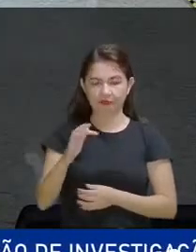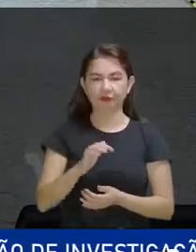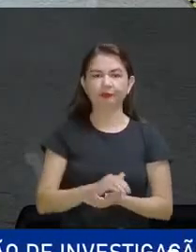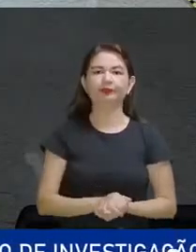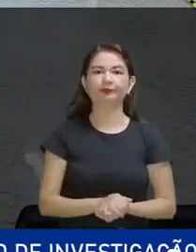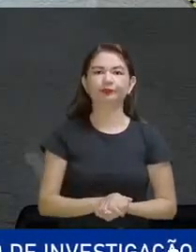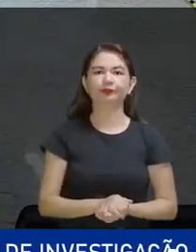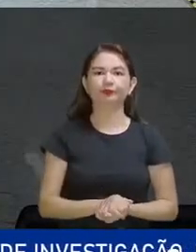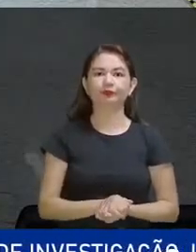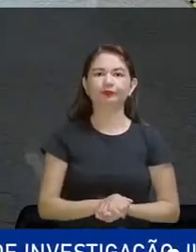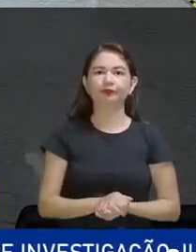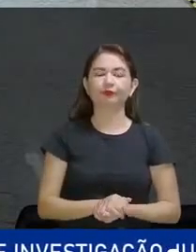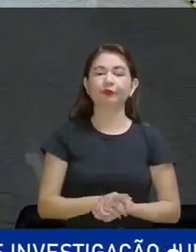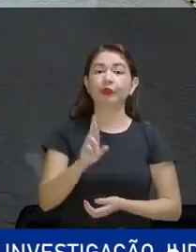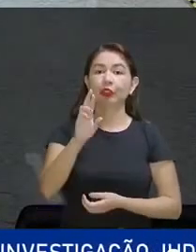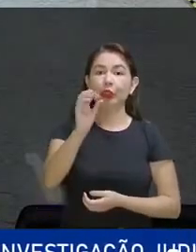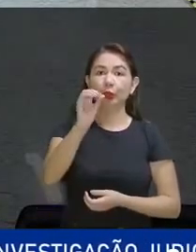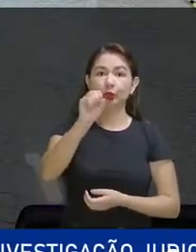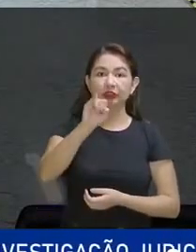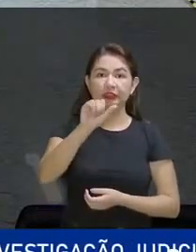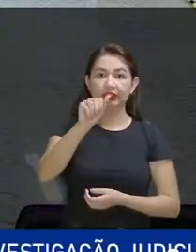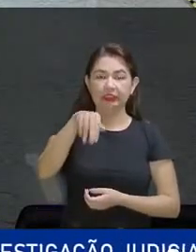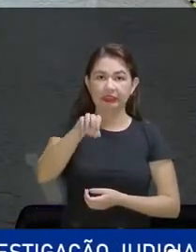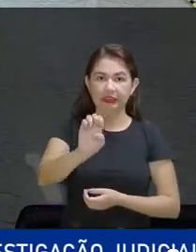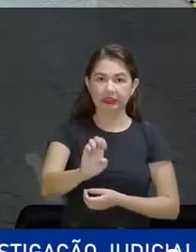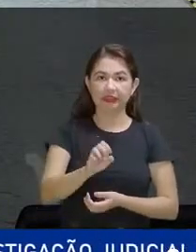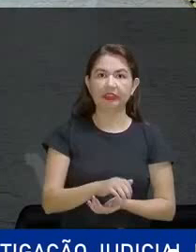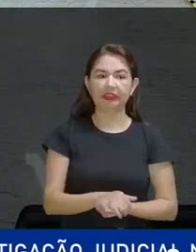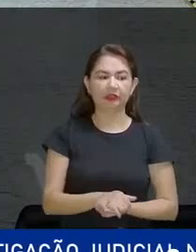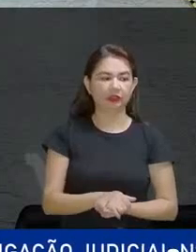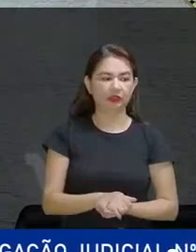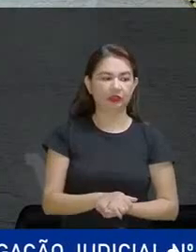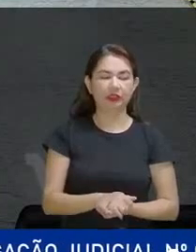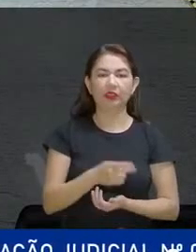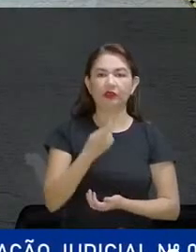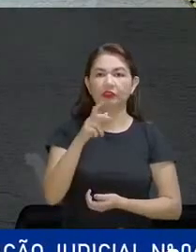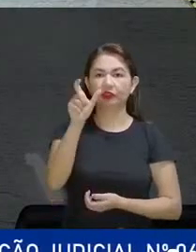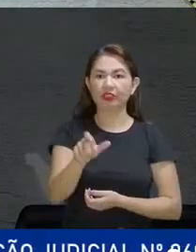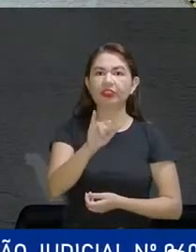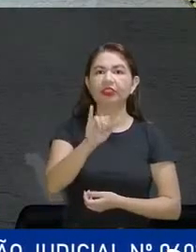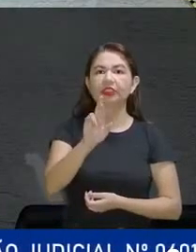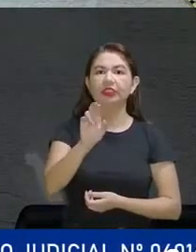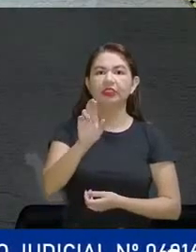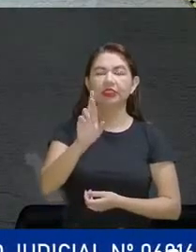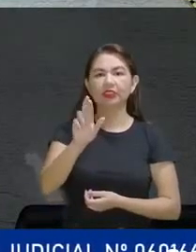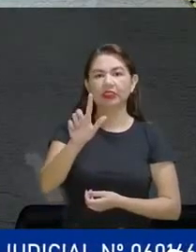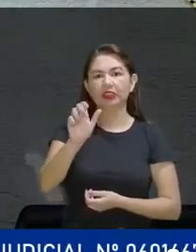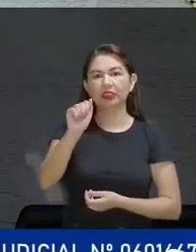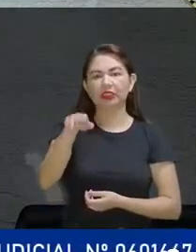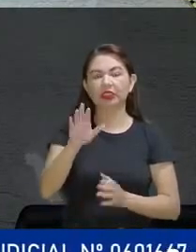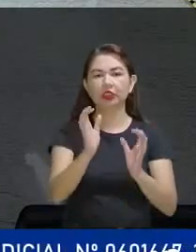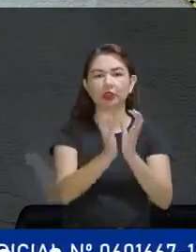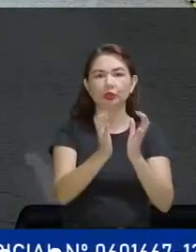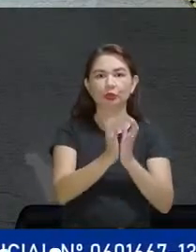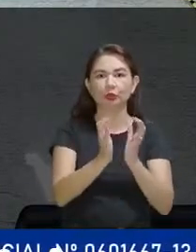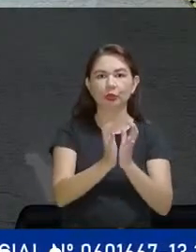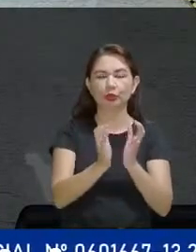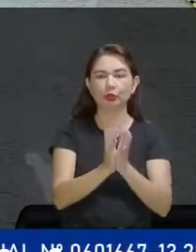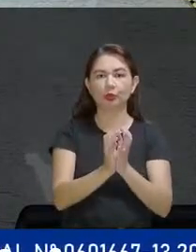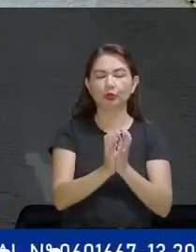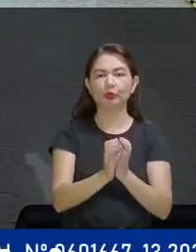016-327-98379, Rosiane ressalta novamente que Irlan afirmou que as cestas básicas eram do grupo